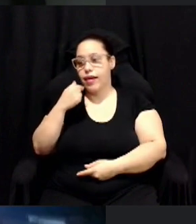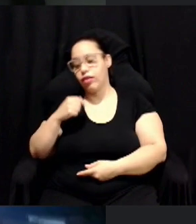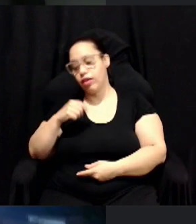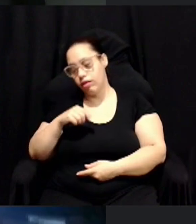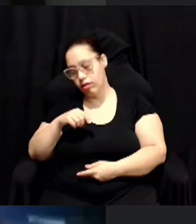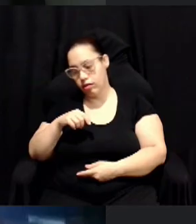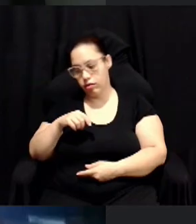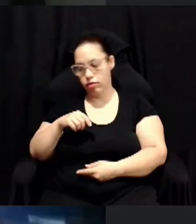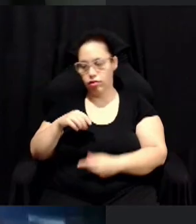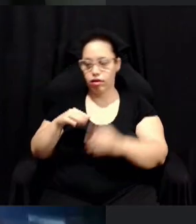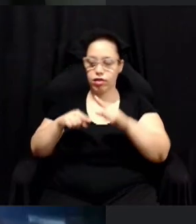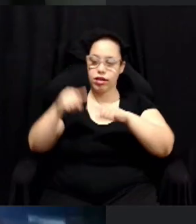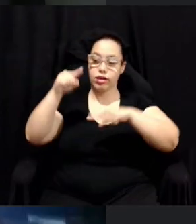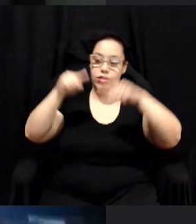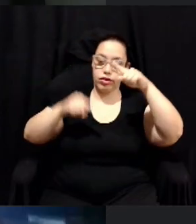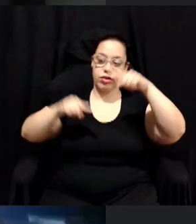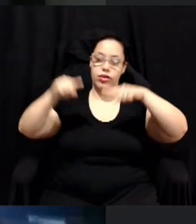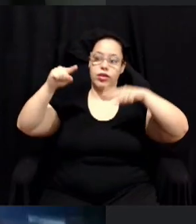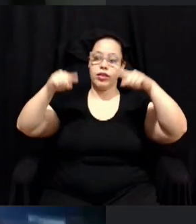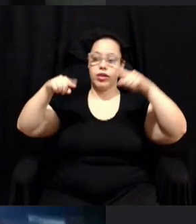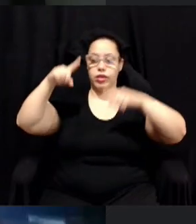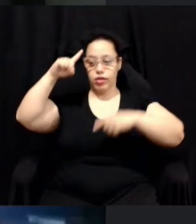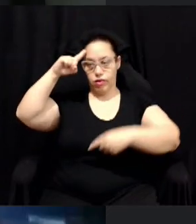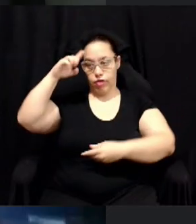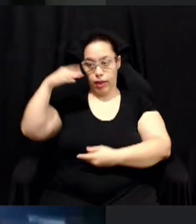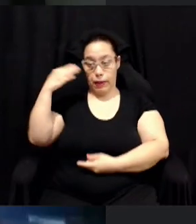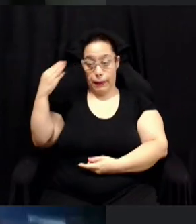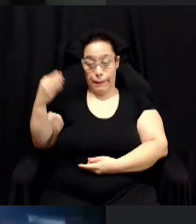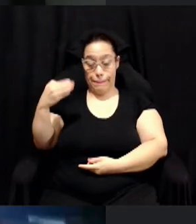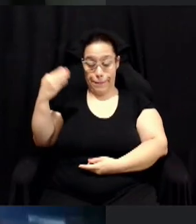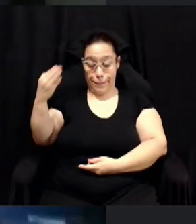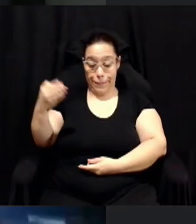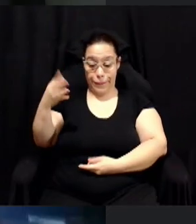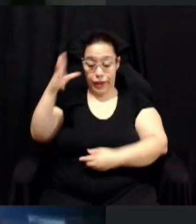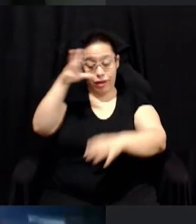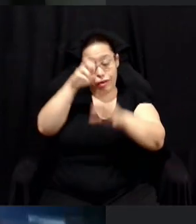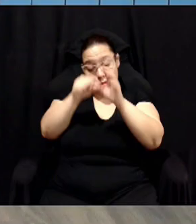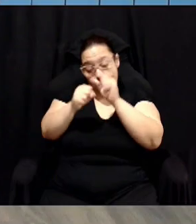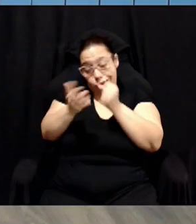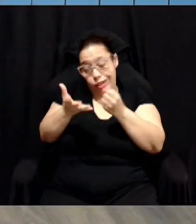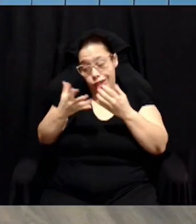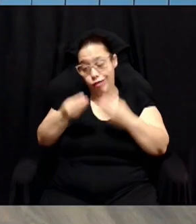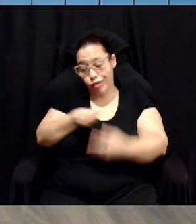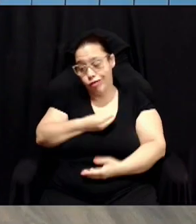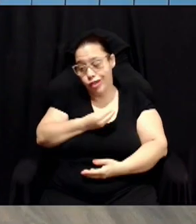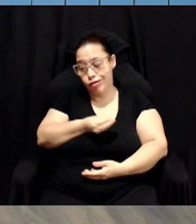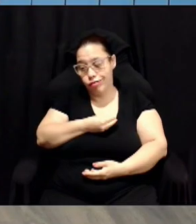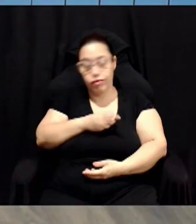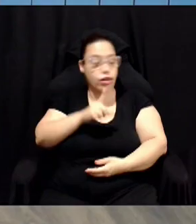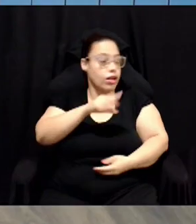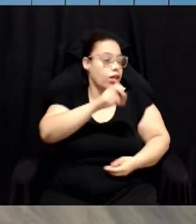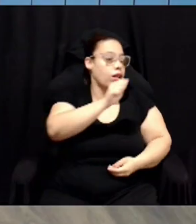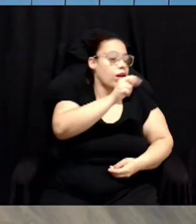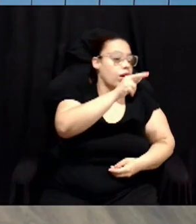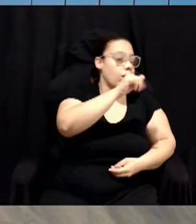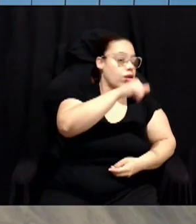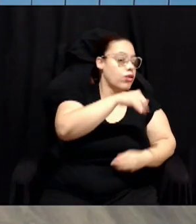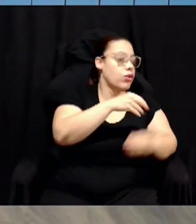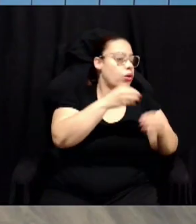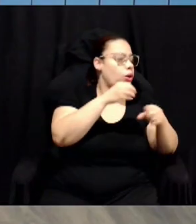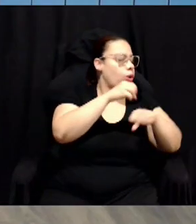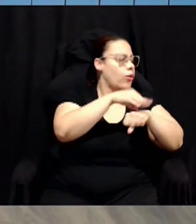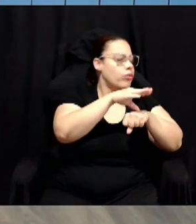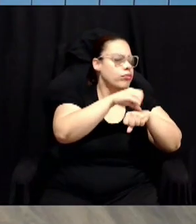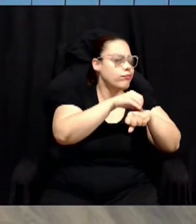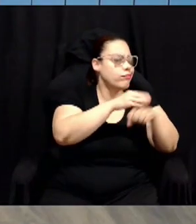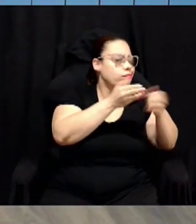tem essas oscilações durante o dia, né? Então, tem que aprender a lidar com isso. E Dani, qual que é a mensagem que você deixaria